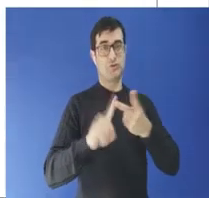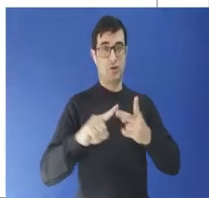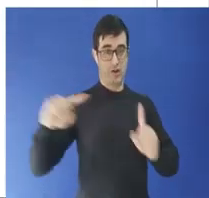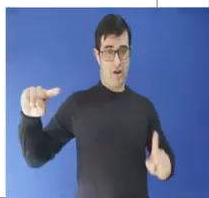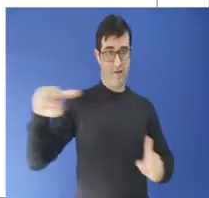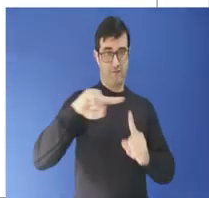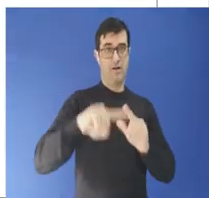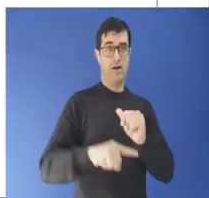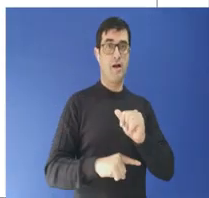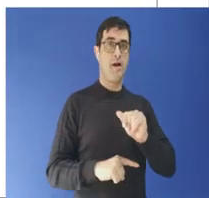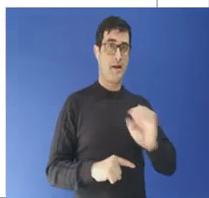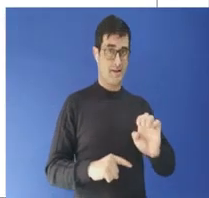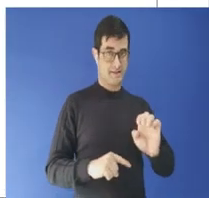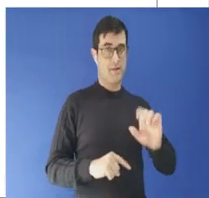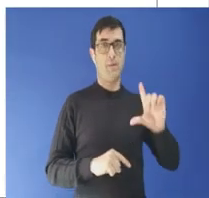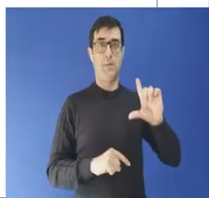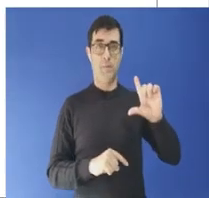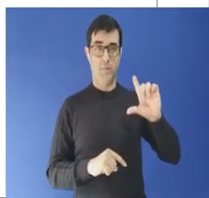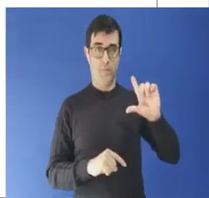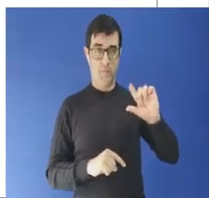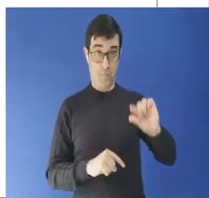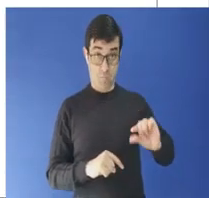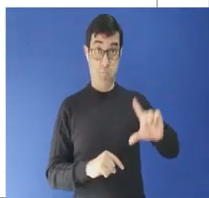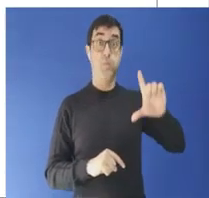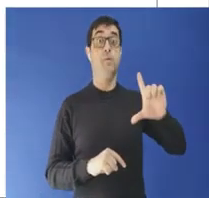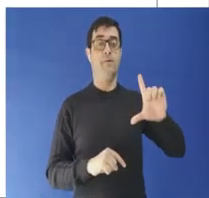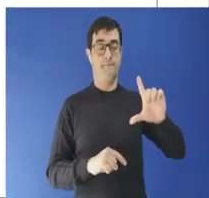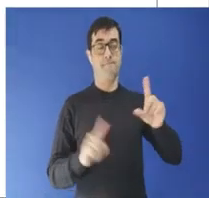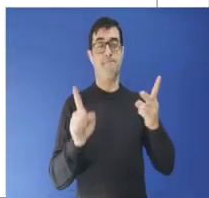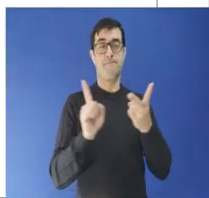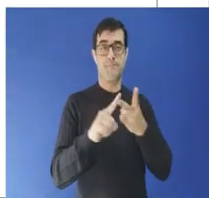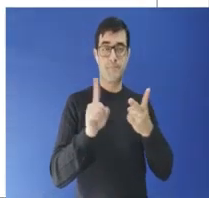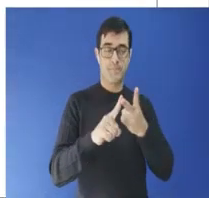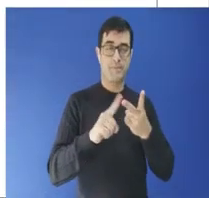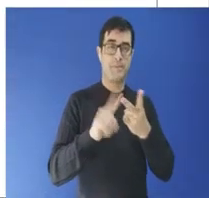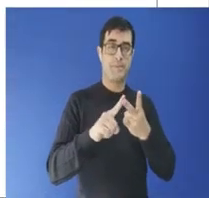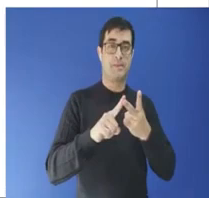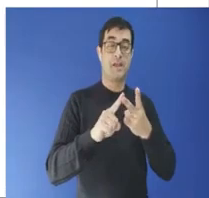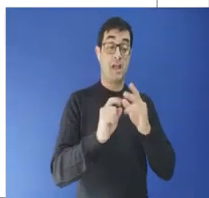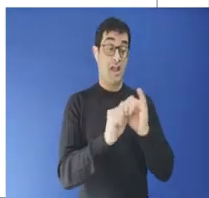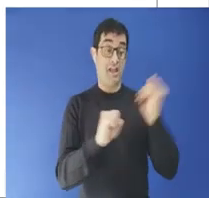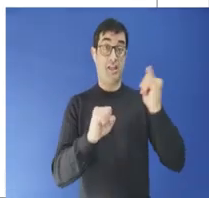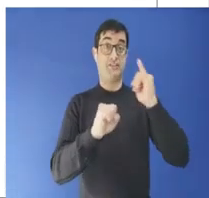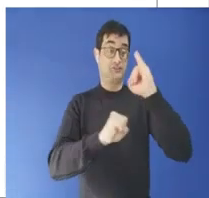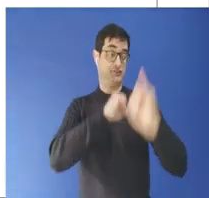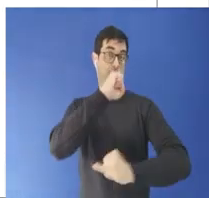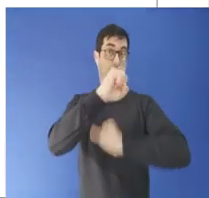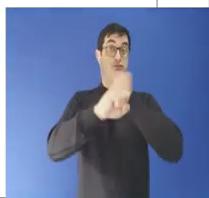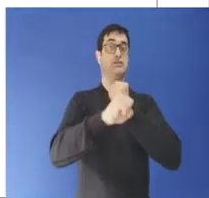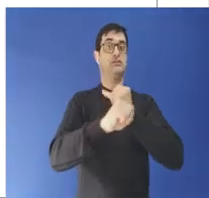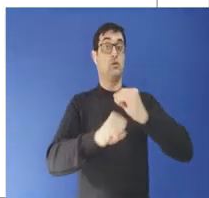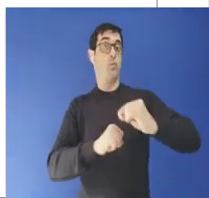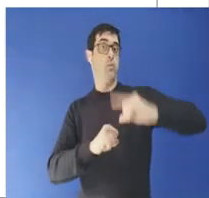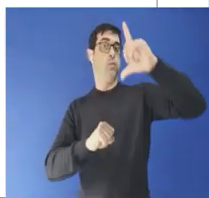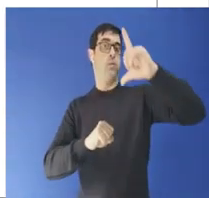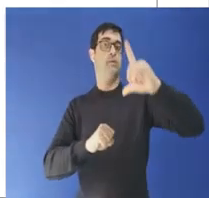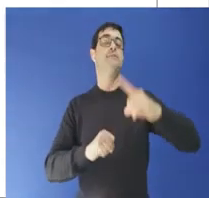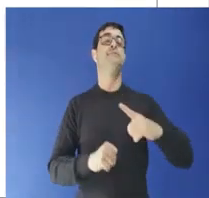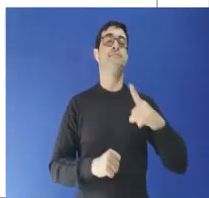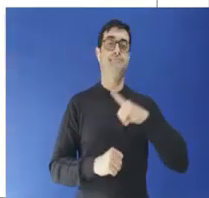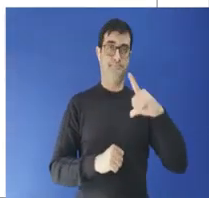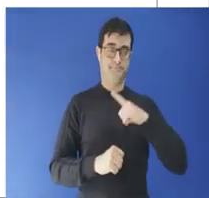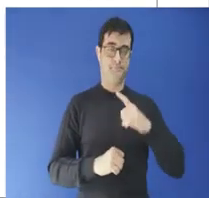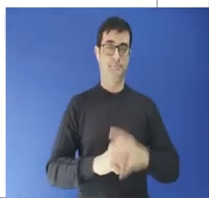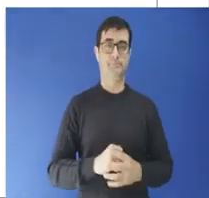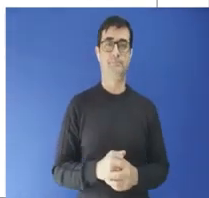fatores, afinidade eletrônica pequena, elevada, e elevada energia de ionização. Bom,